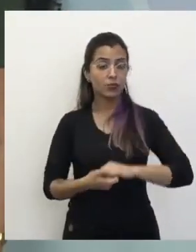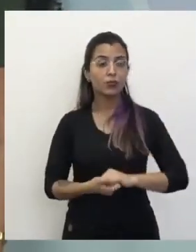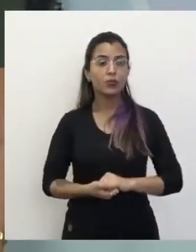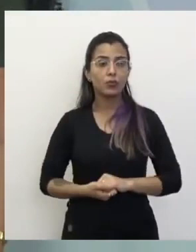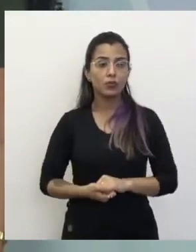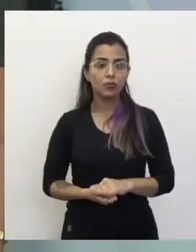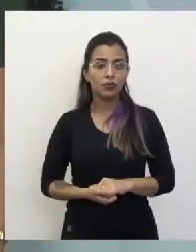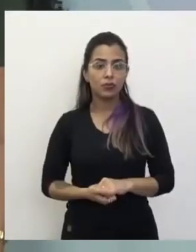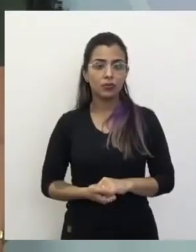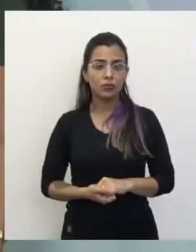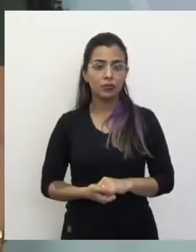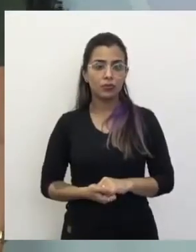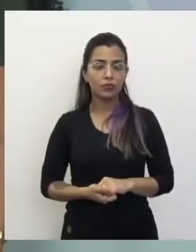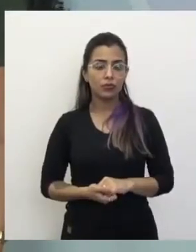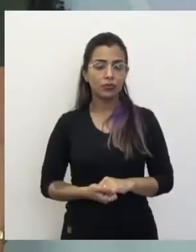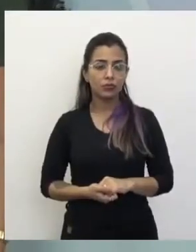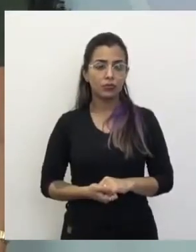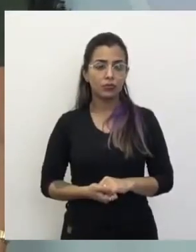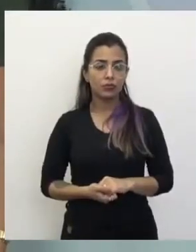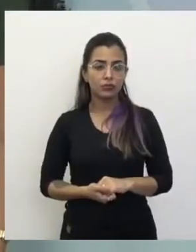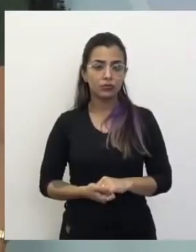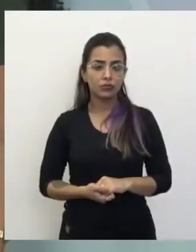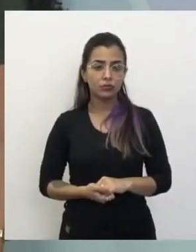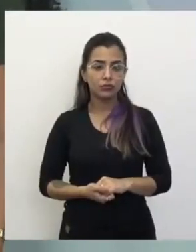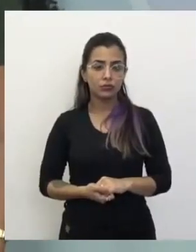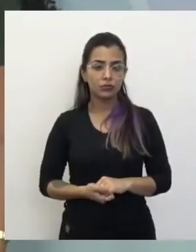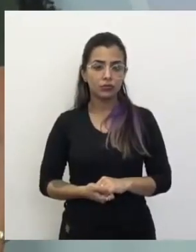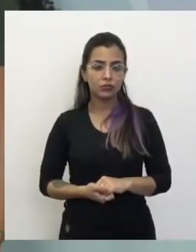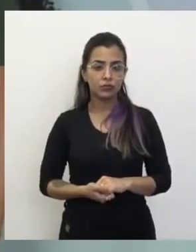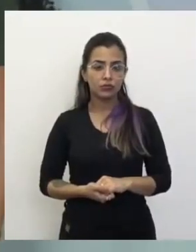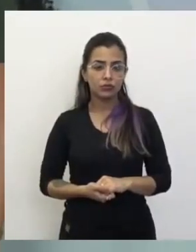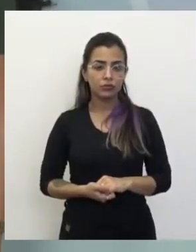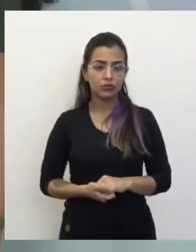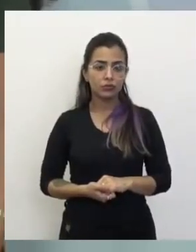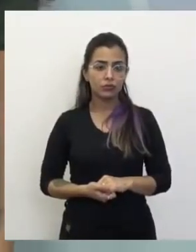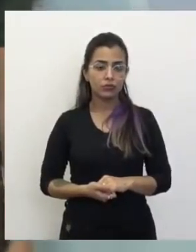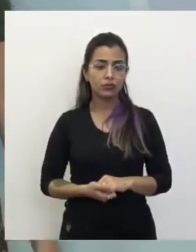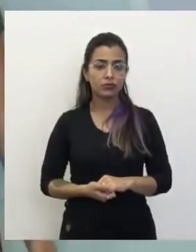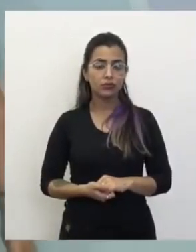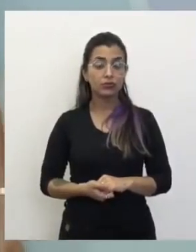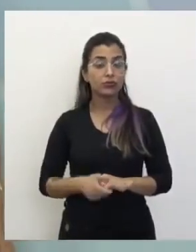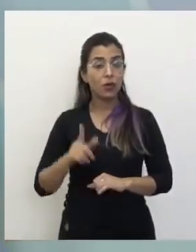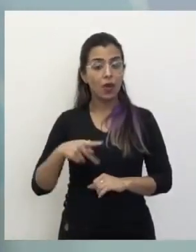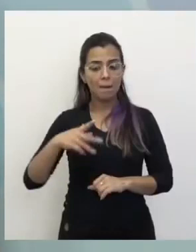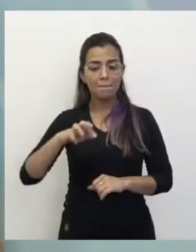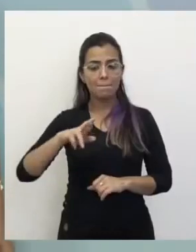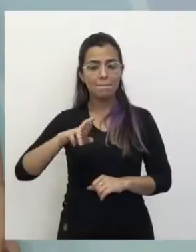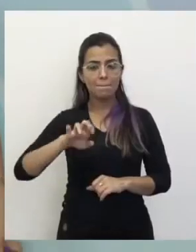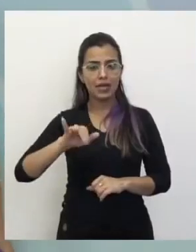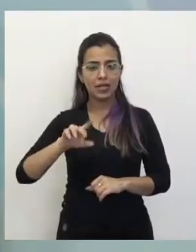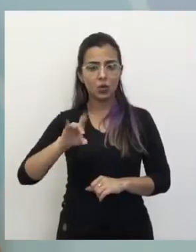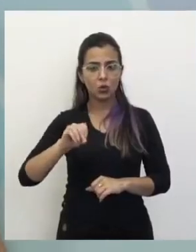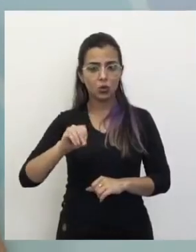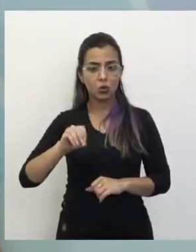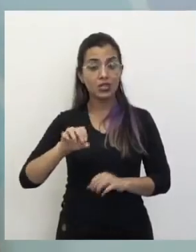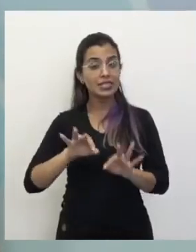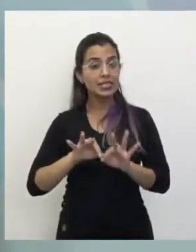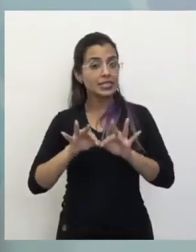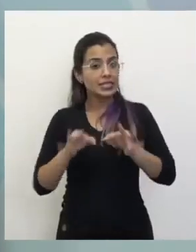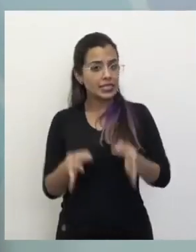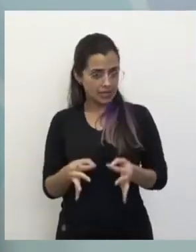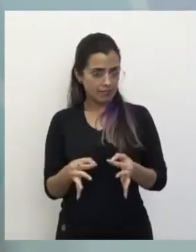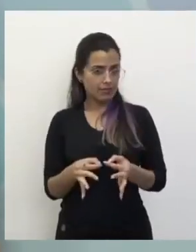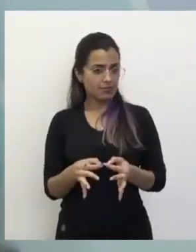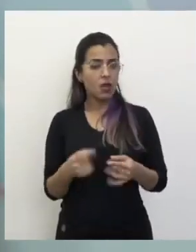período simples, tá bom? Aliás, eu não coloquei ali, mas é um período simples. Toda vez que eu tenho um verbo, eu tenho